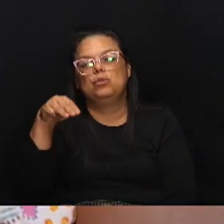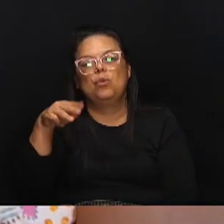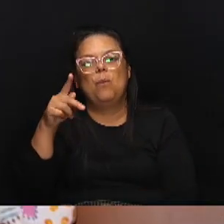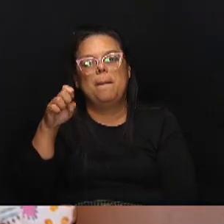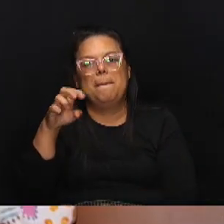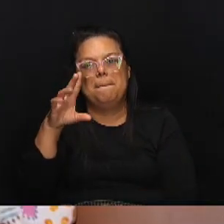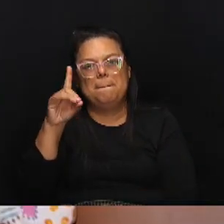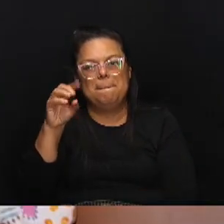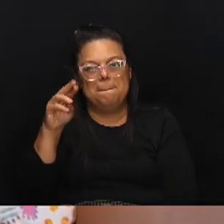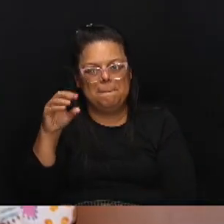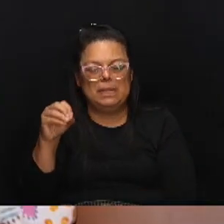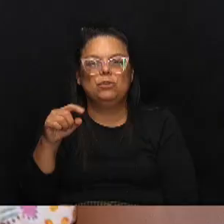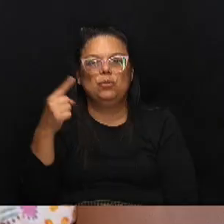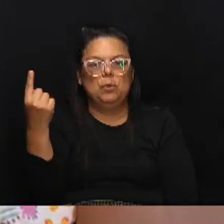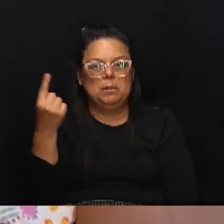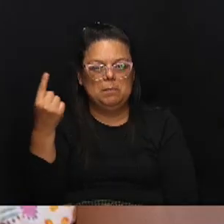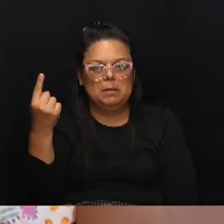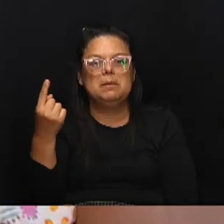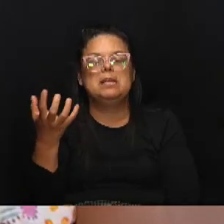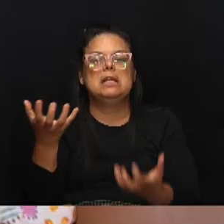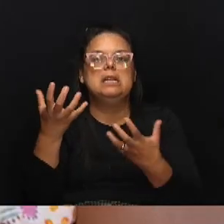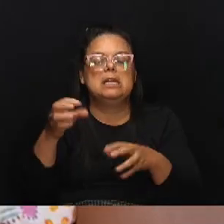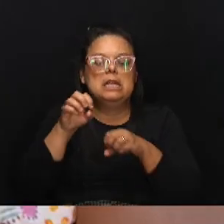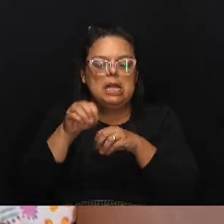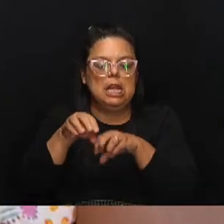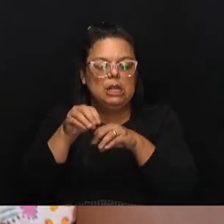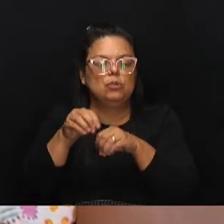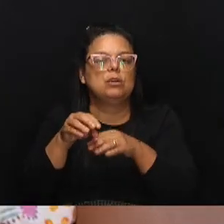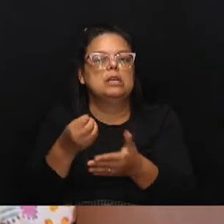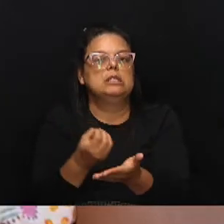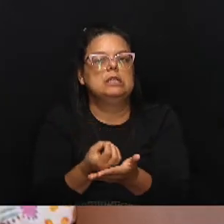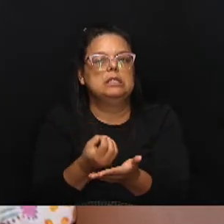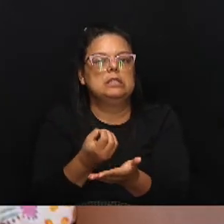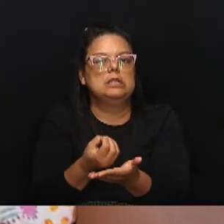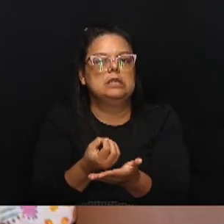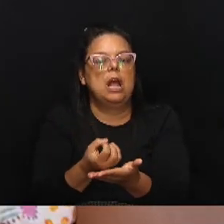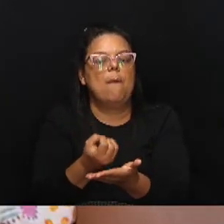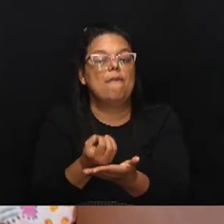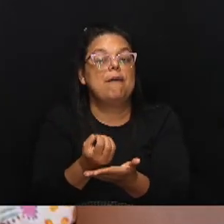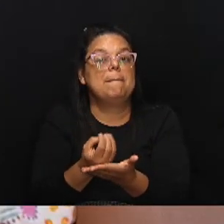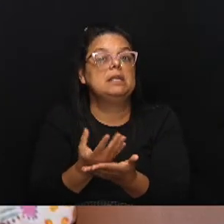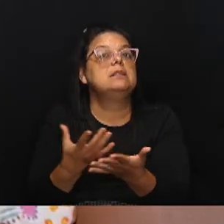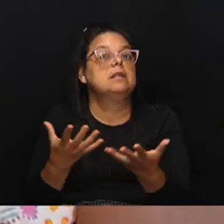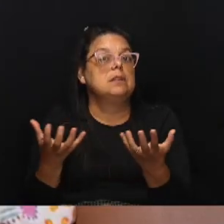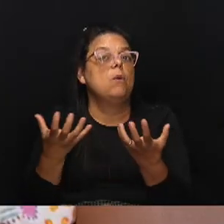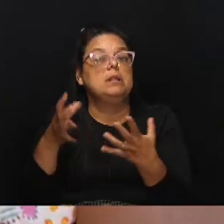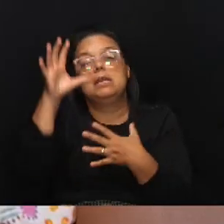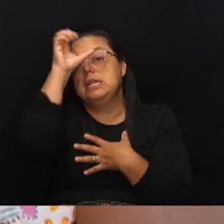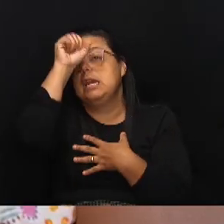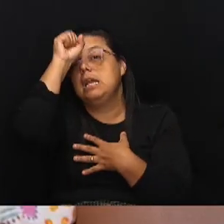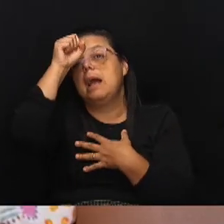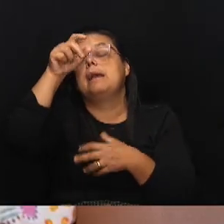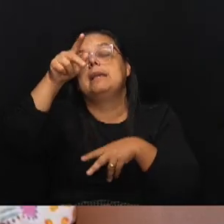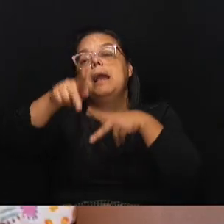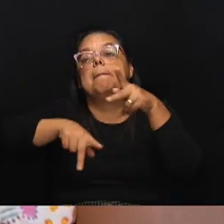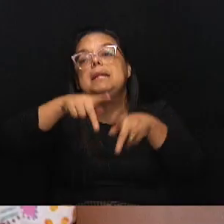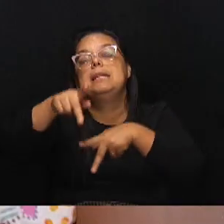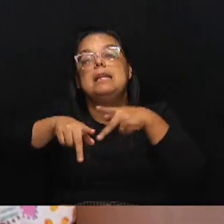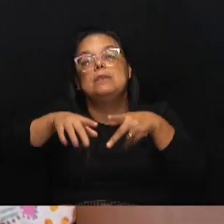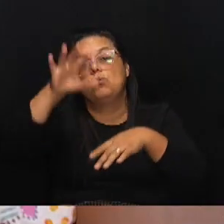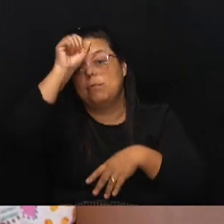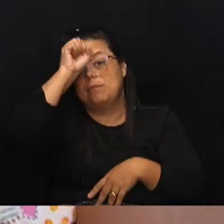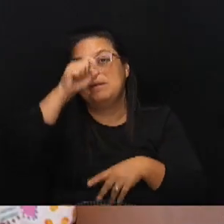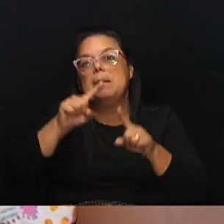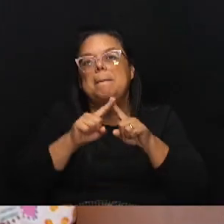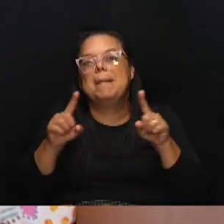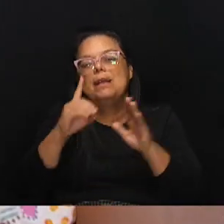queria estabelecer a educação, a alfabetização, e aí então cria esse decreto. O problema é que esse decreto ele não